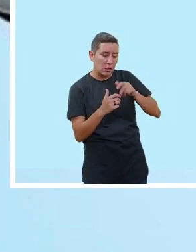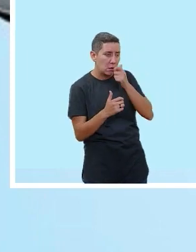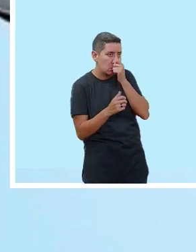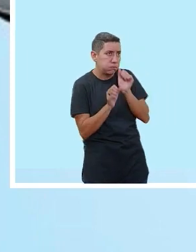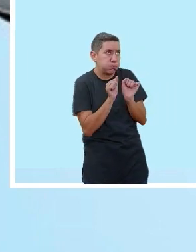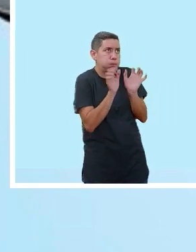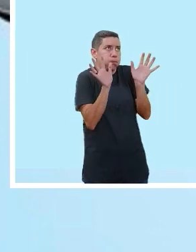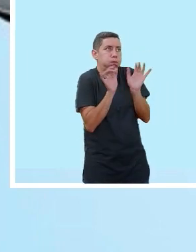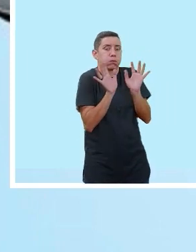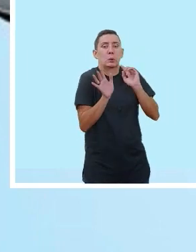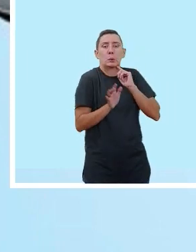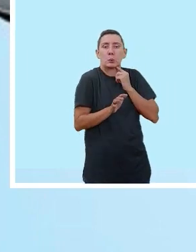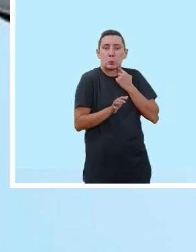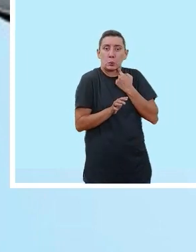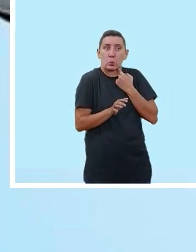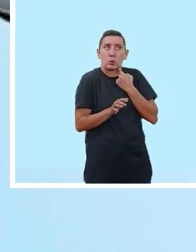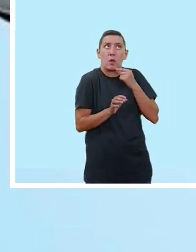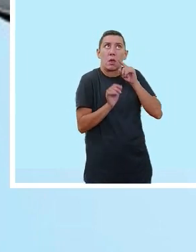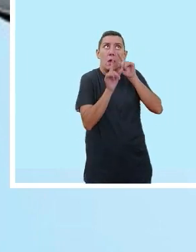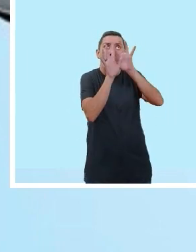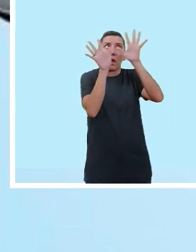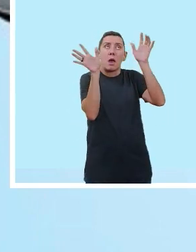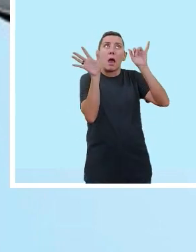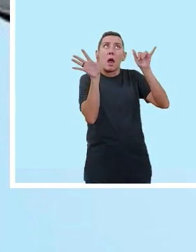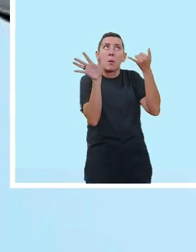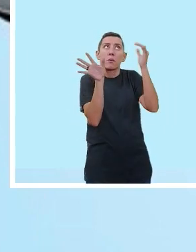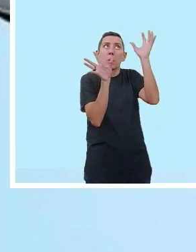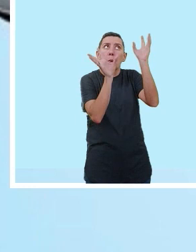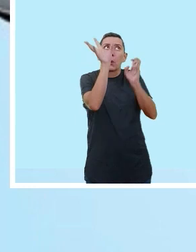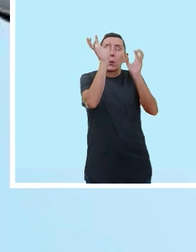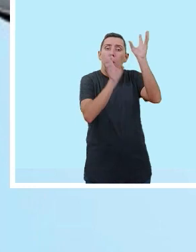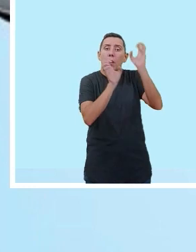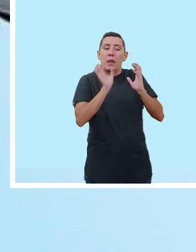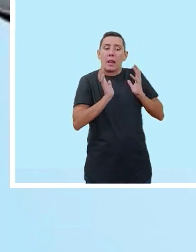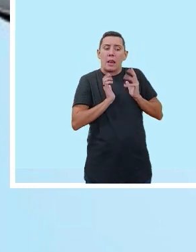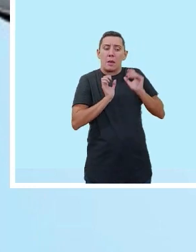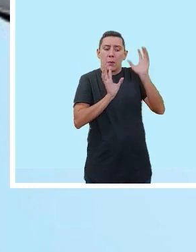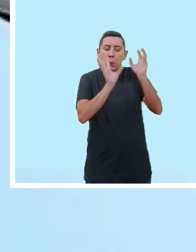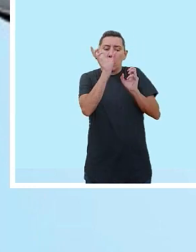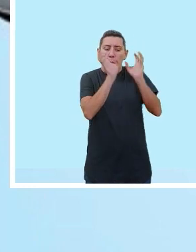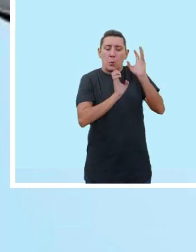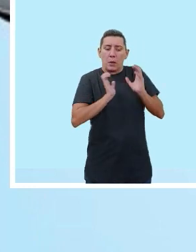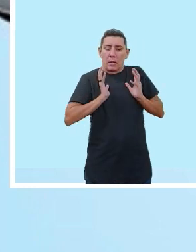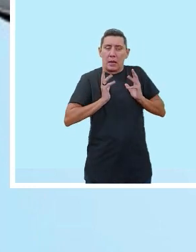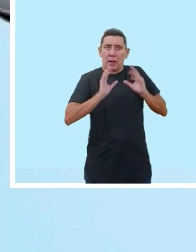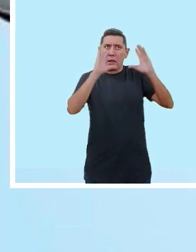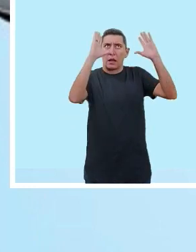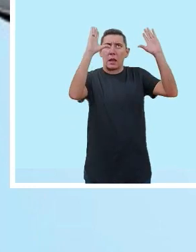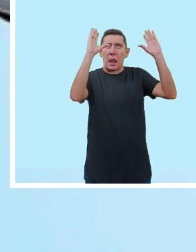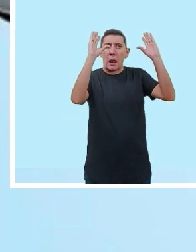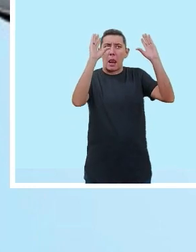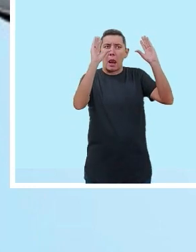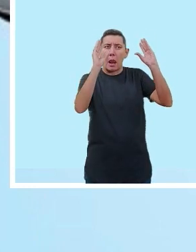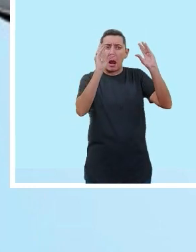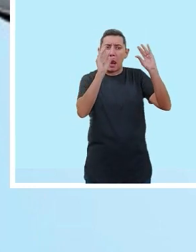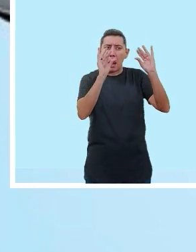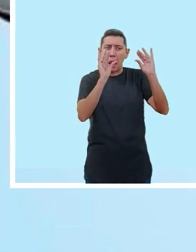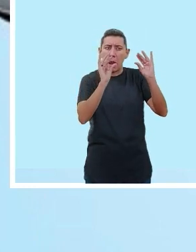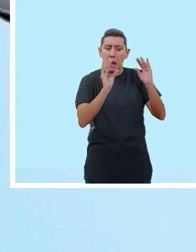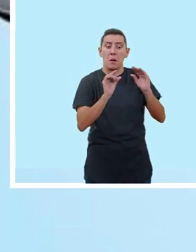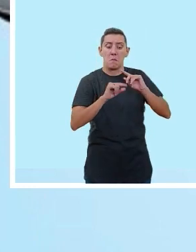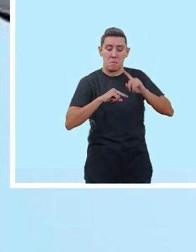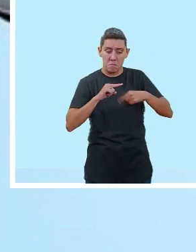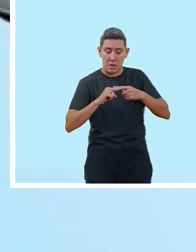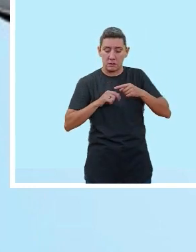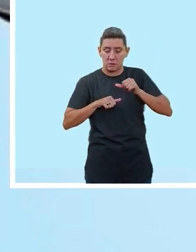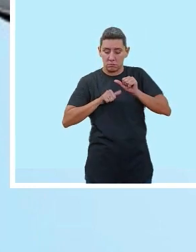com a questão da energia elétrica, e é um processo totalmente limpo, né? Então a gente vai ver nos próximos anos o